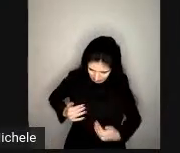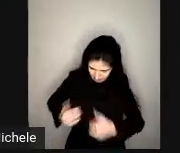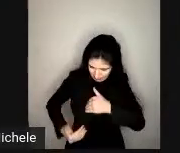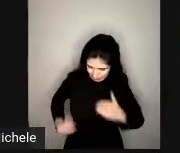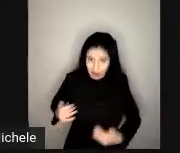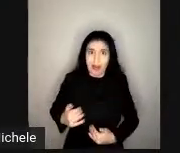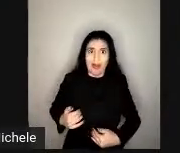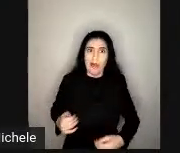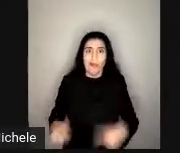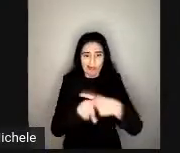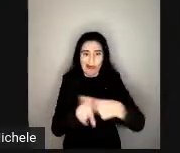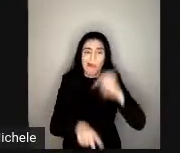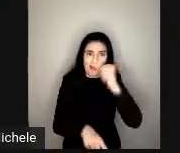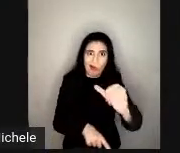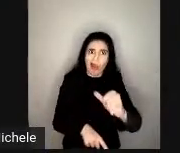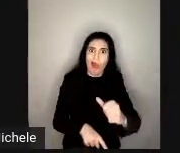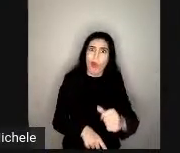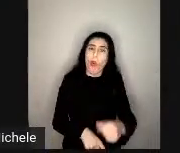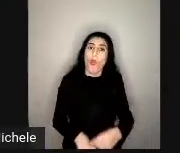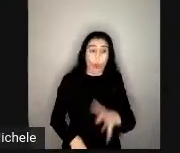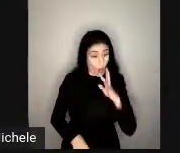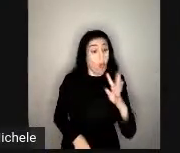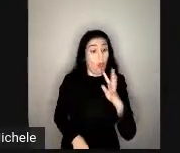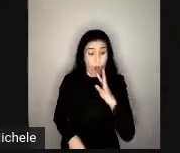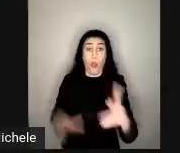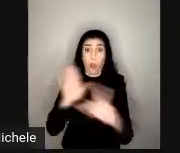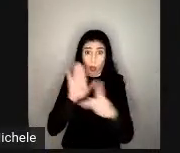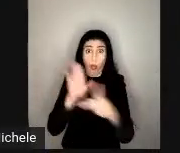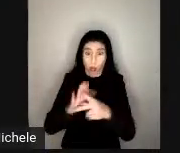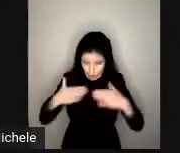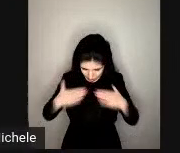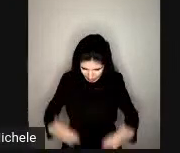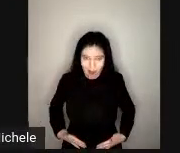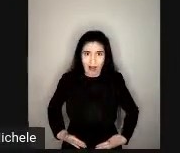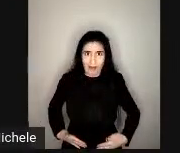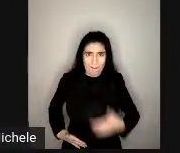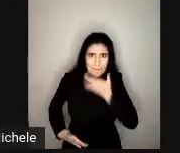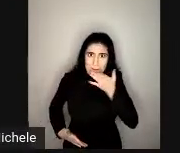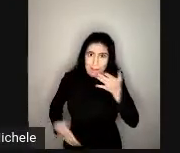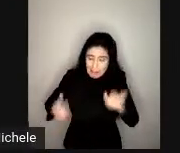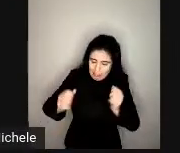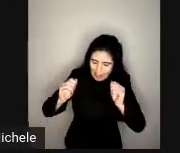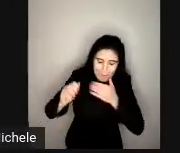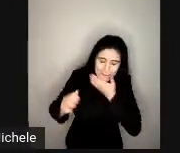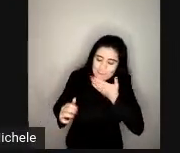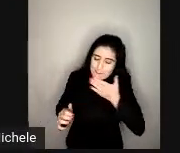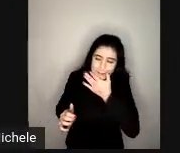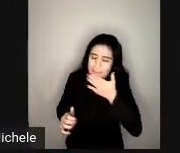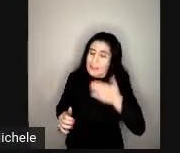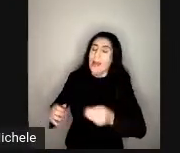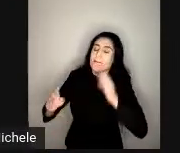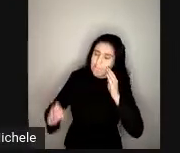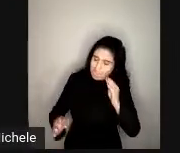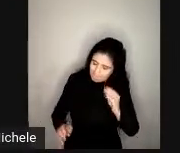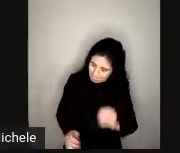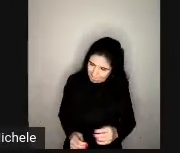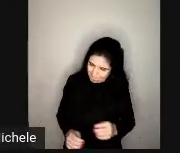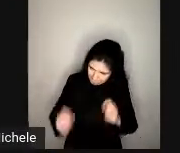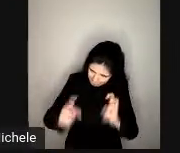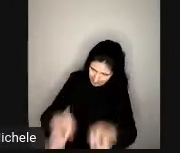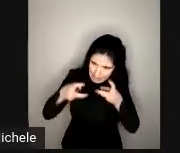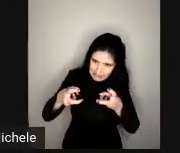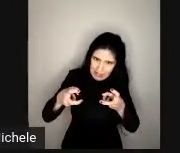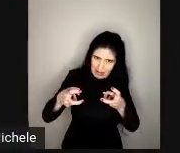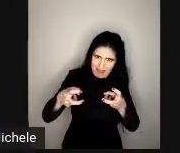ela consegue distinguir uma mudança e aquilo a leva a investigar melhor,